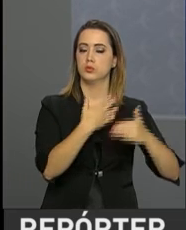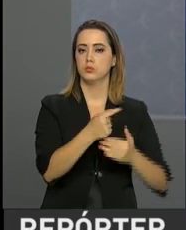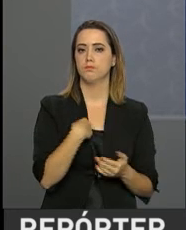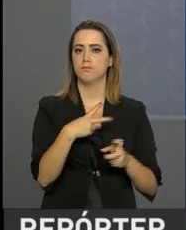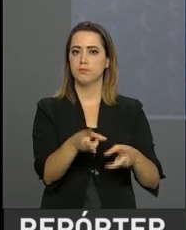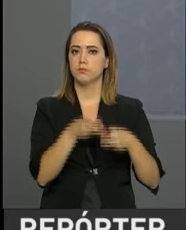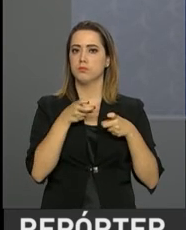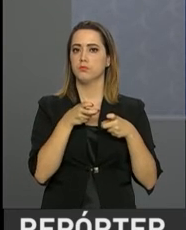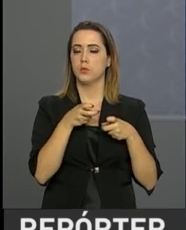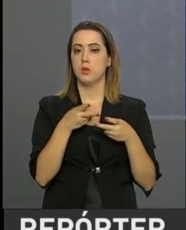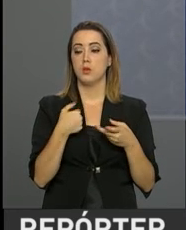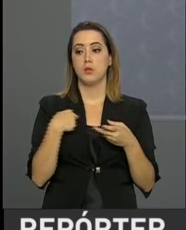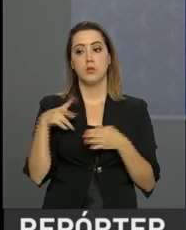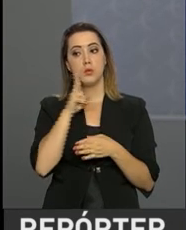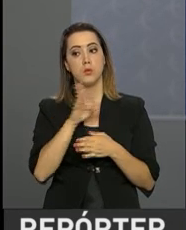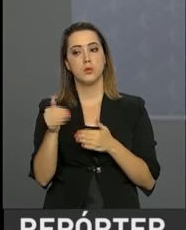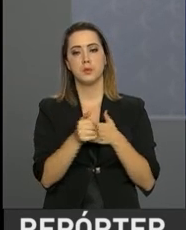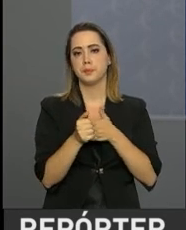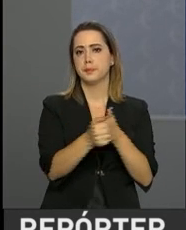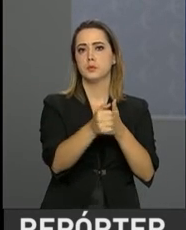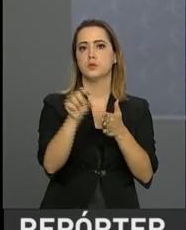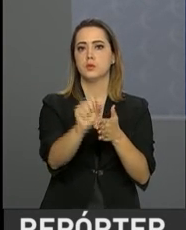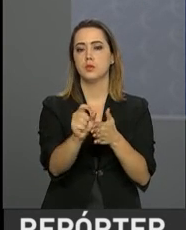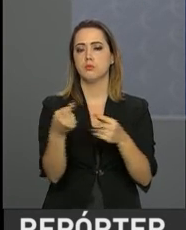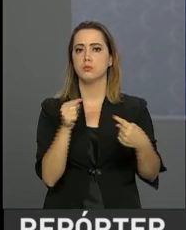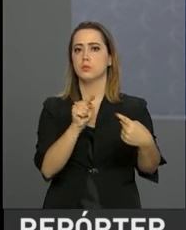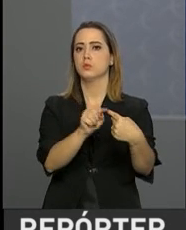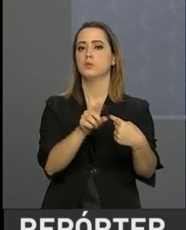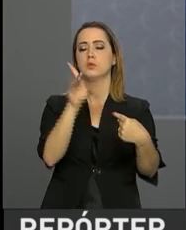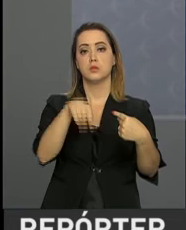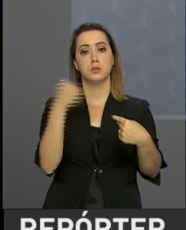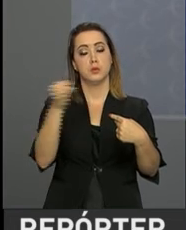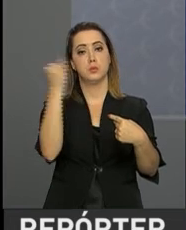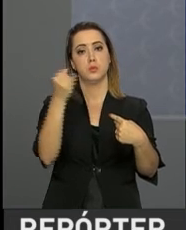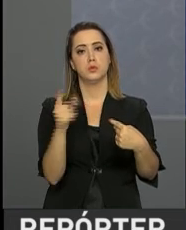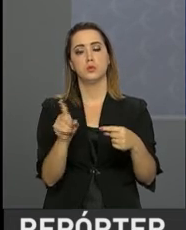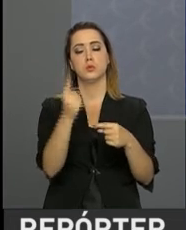percebi perseguimos meta fundamental que se resume na verdade há uma palavra emprego